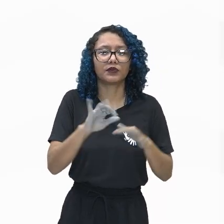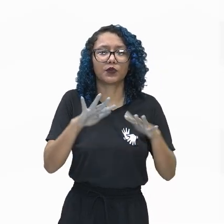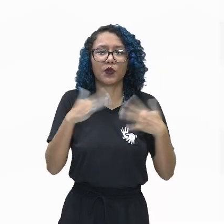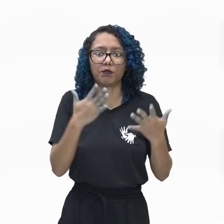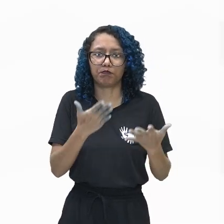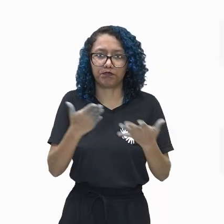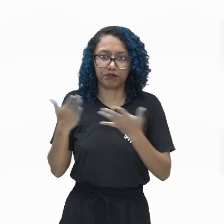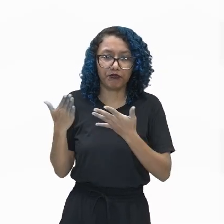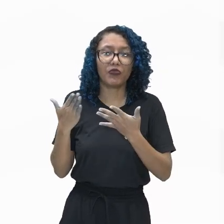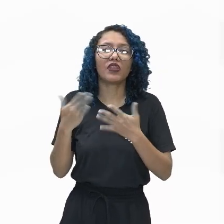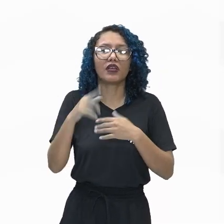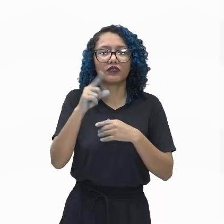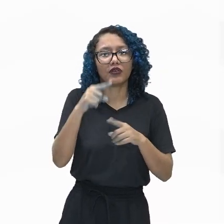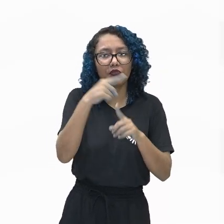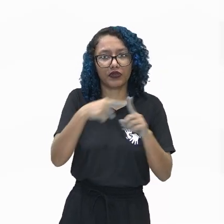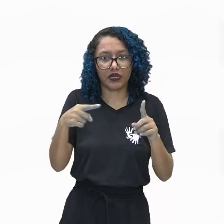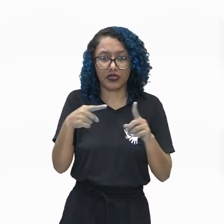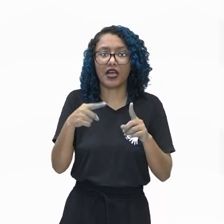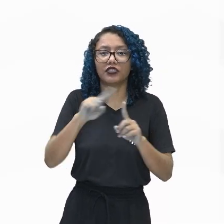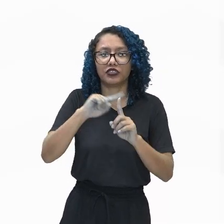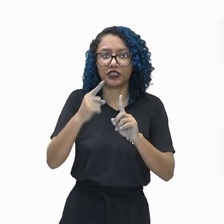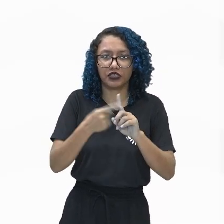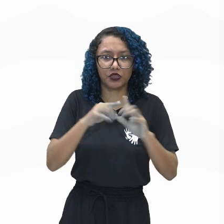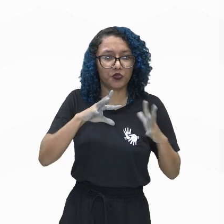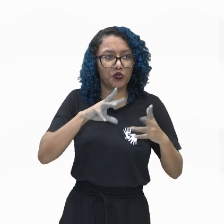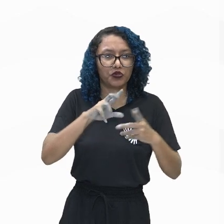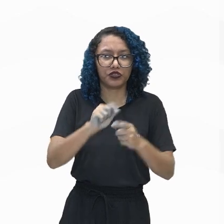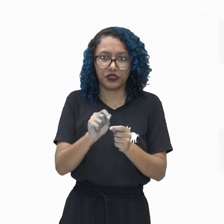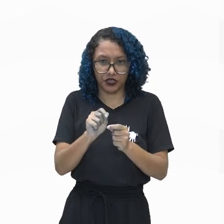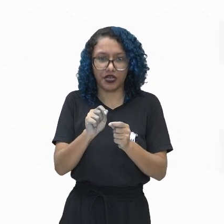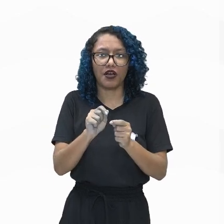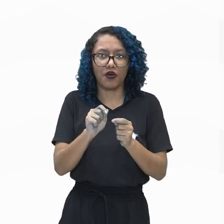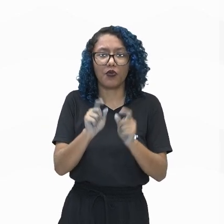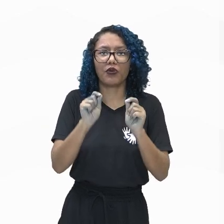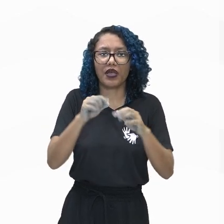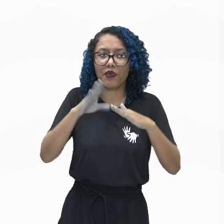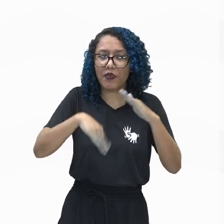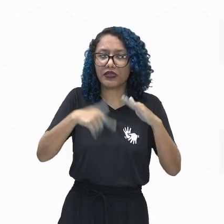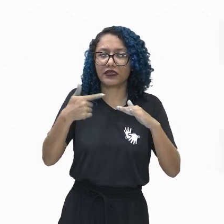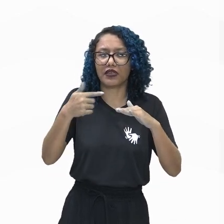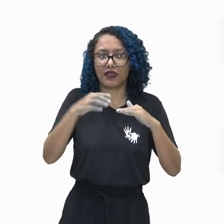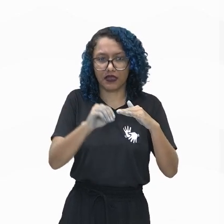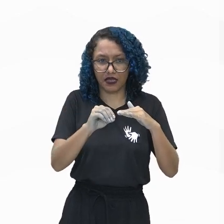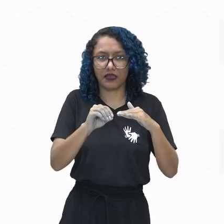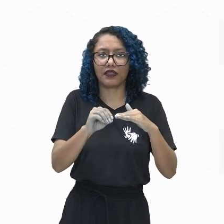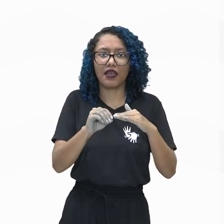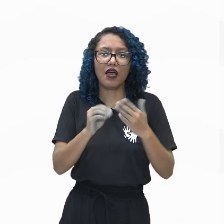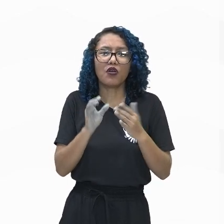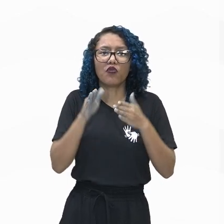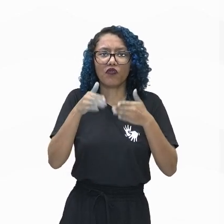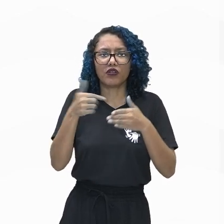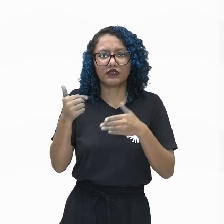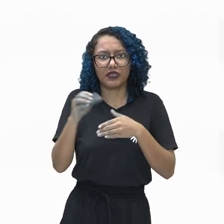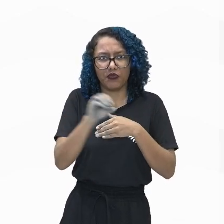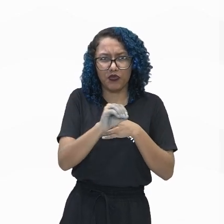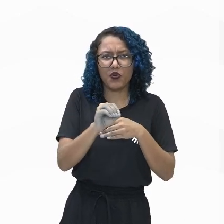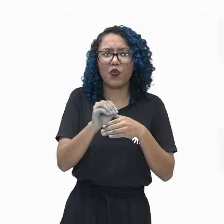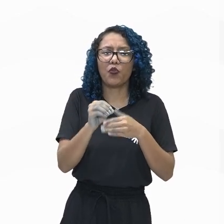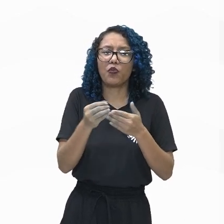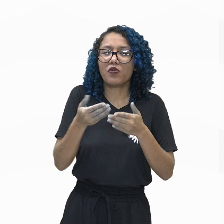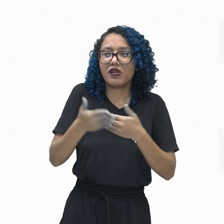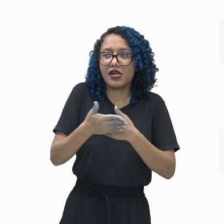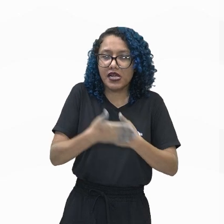reduzir a mortalidade materna global para menos de 70 por 100 mil nascidos